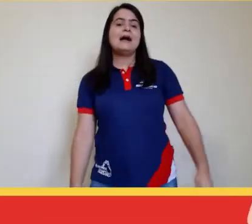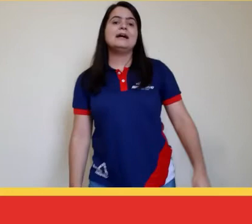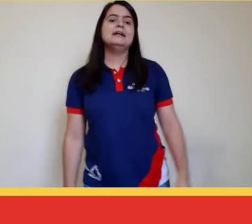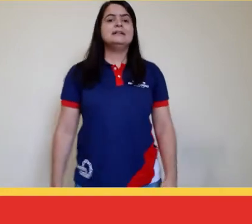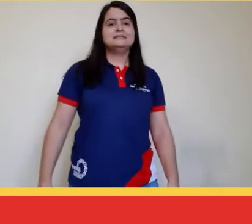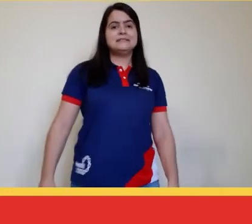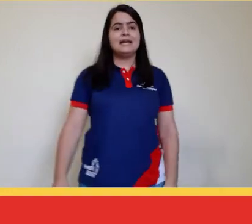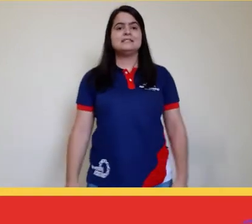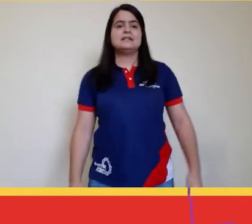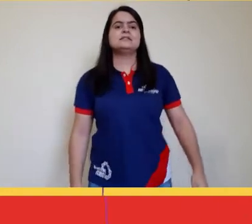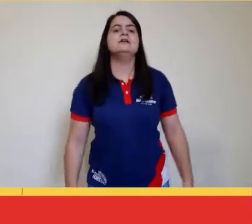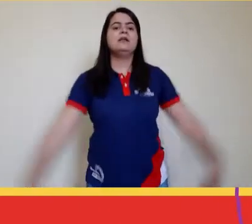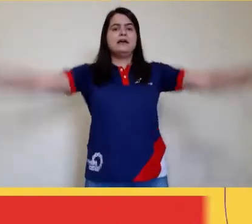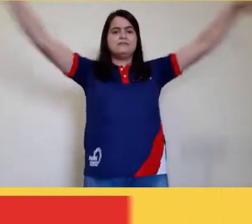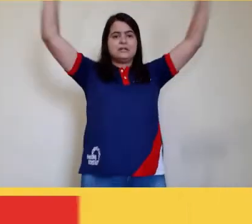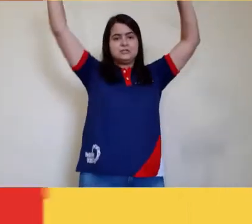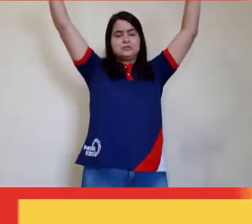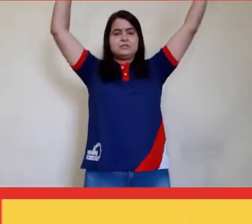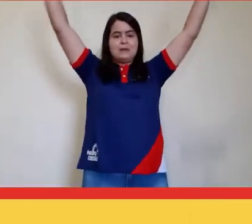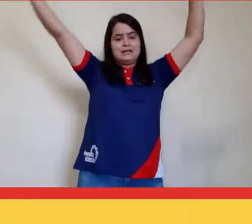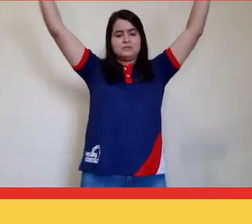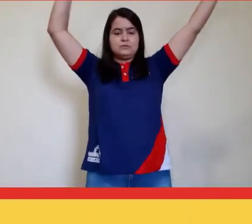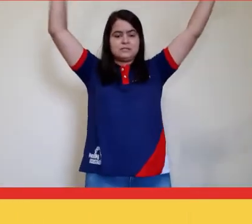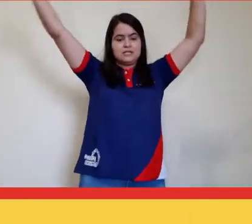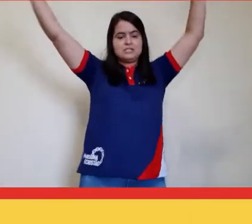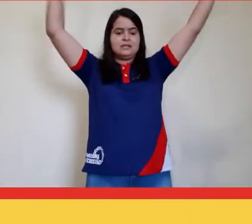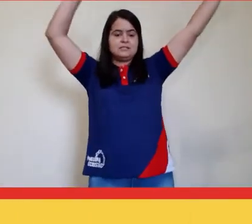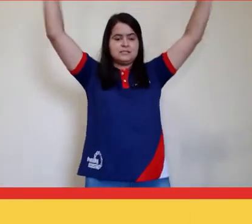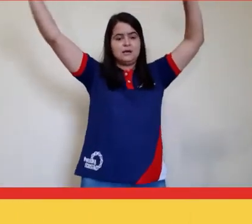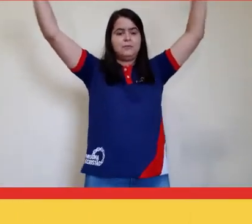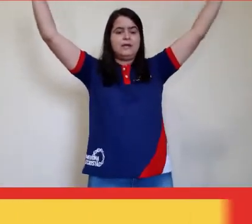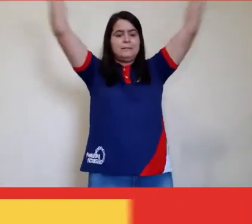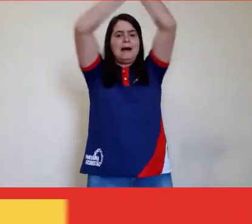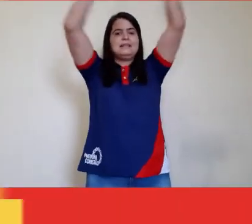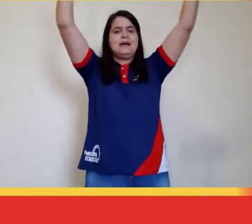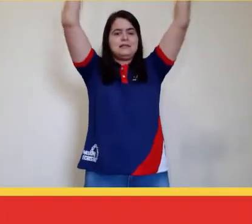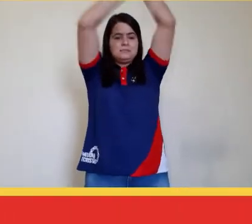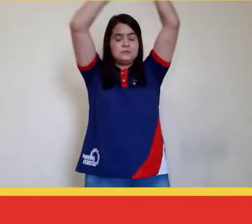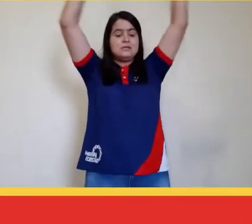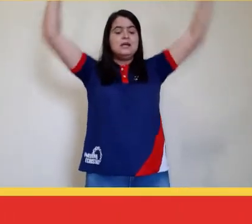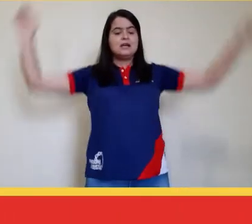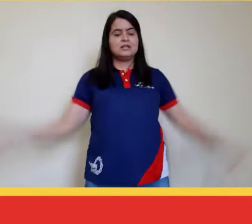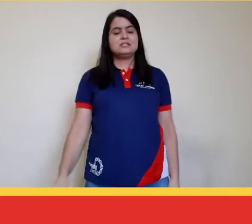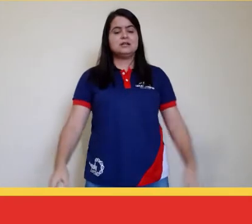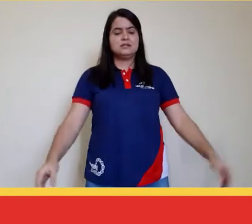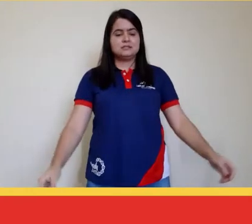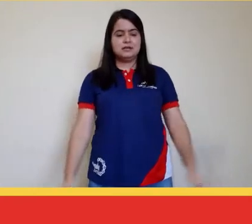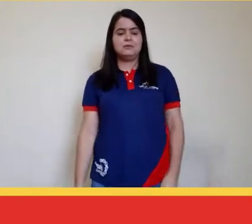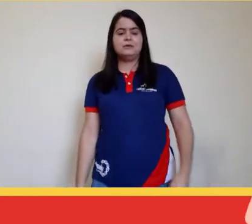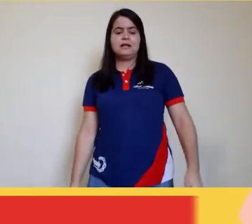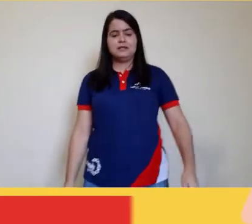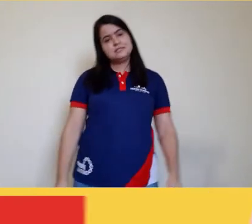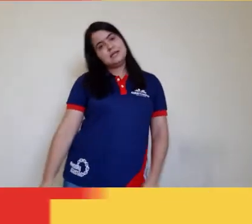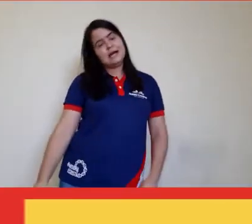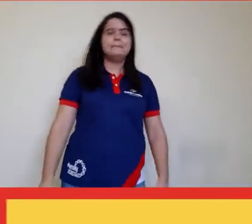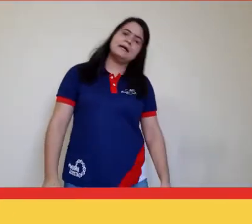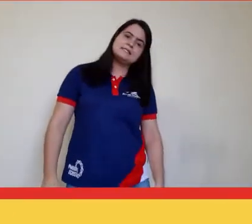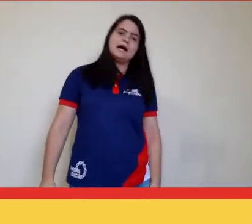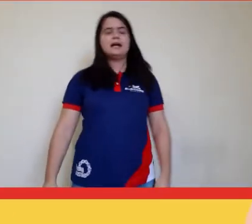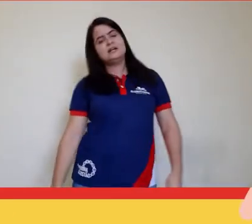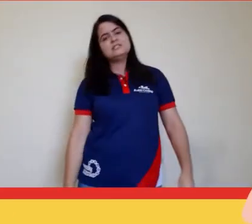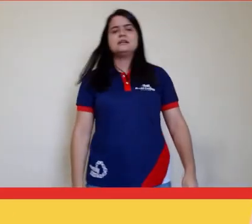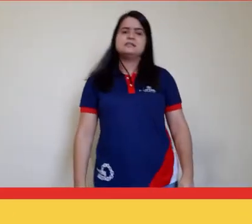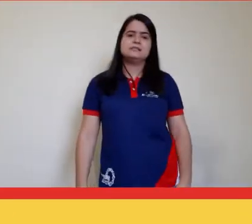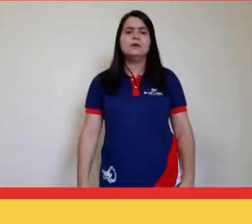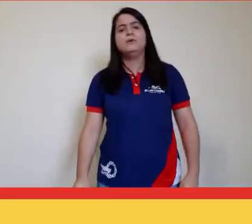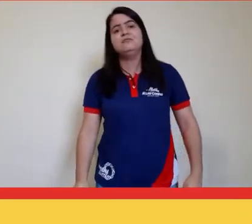Para cantar esta canção, levante os braços, cante esta canção e bata as mãos. Cante esta canção, balance a